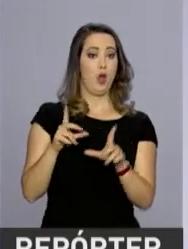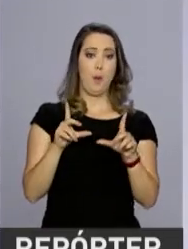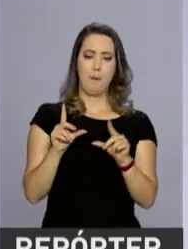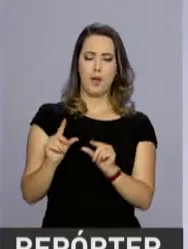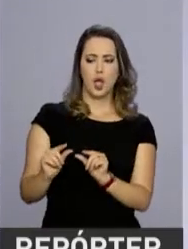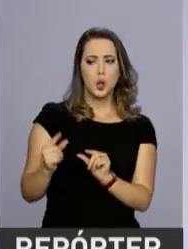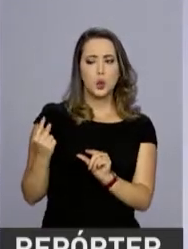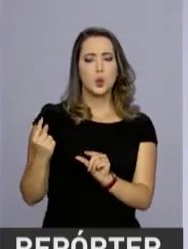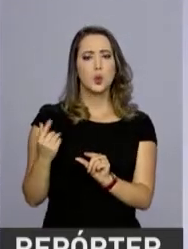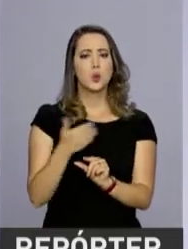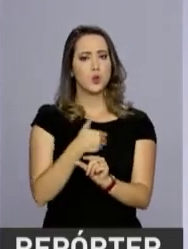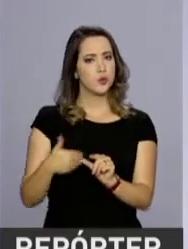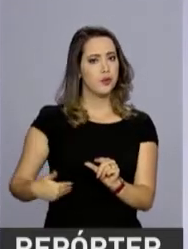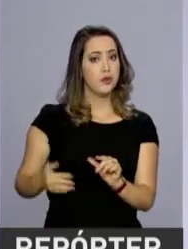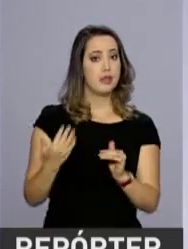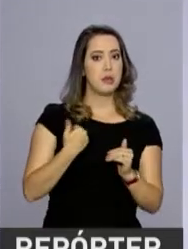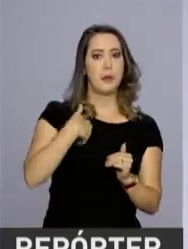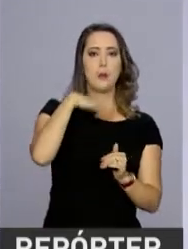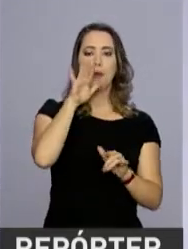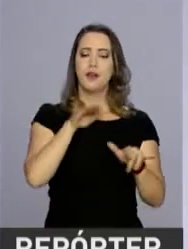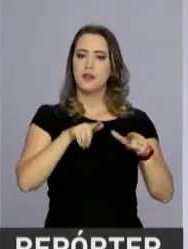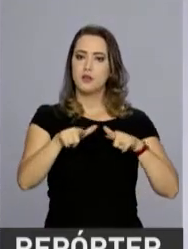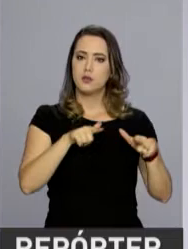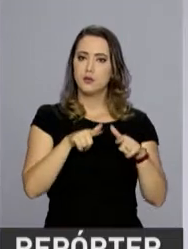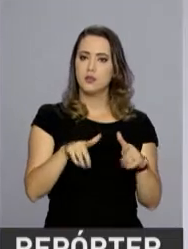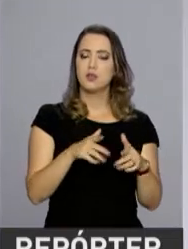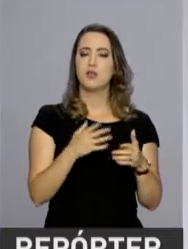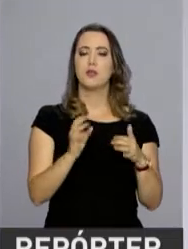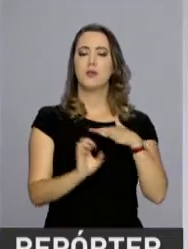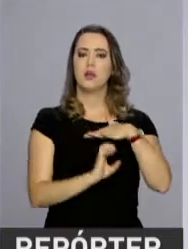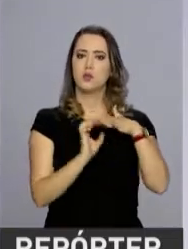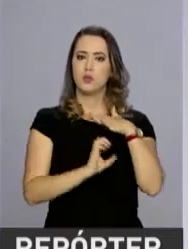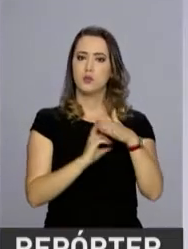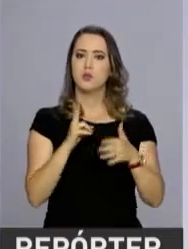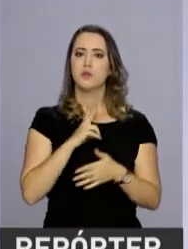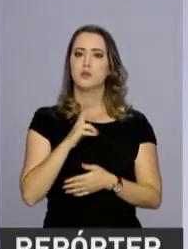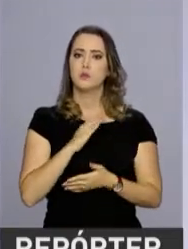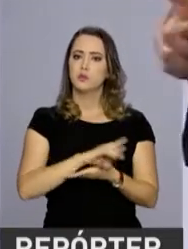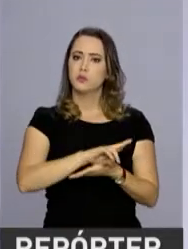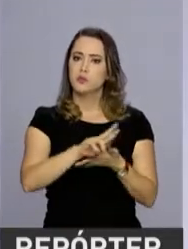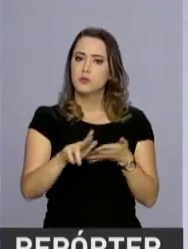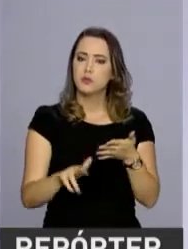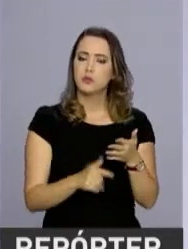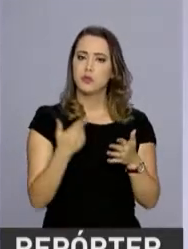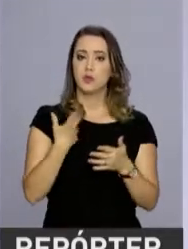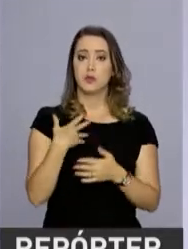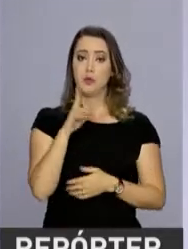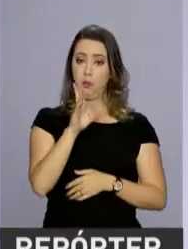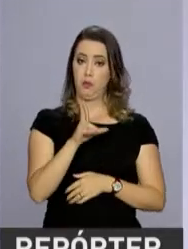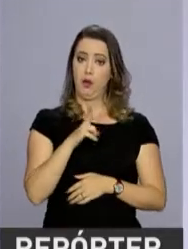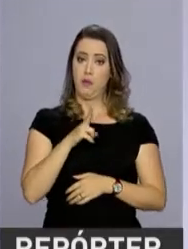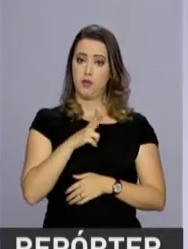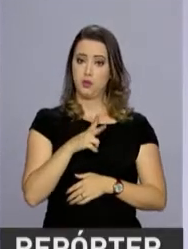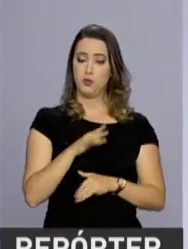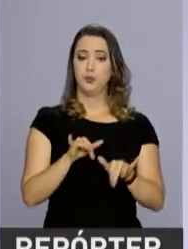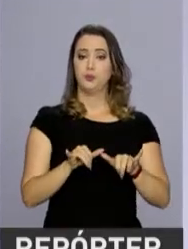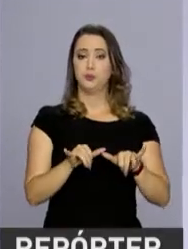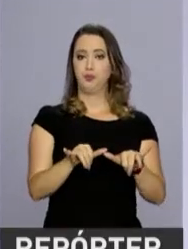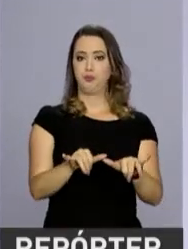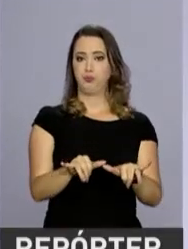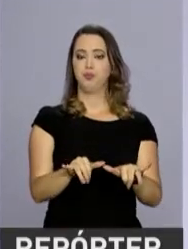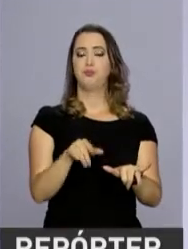governo e mais a ação da iniciativa privada no particular dos supermercados eu acho que os